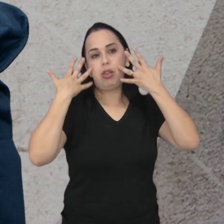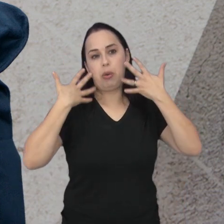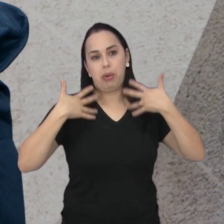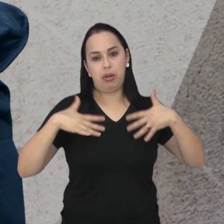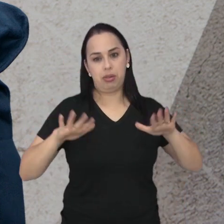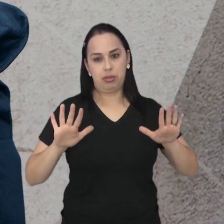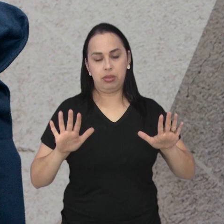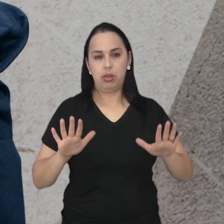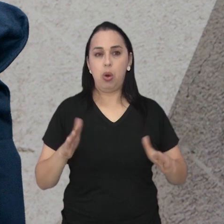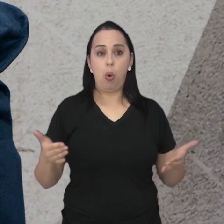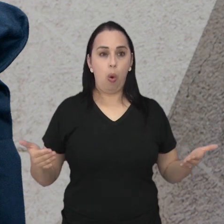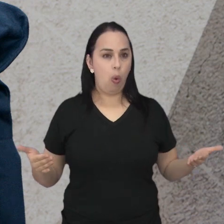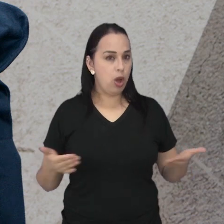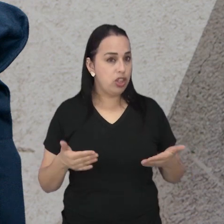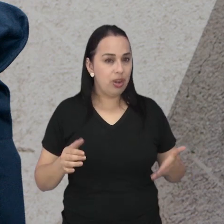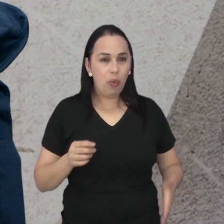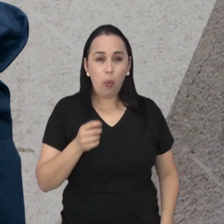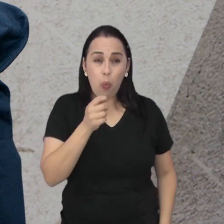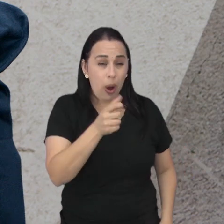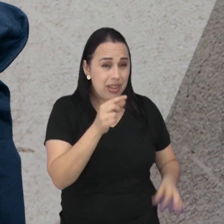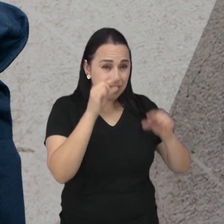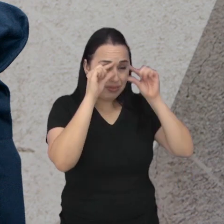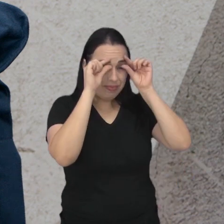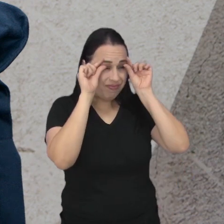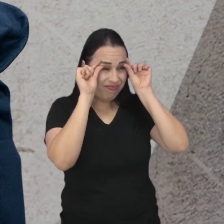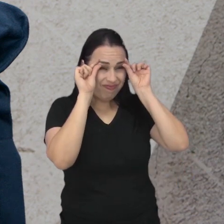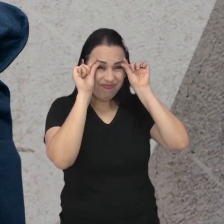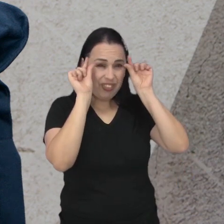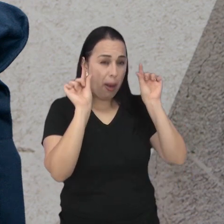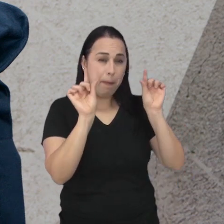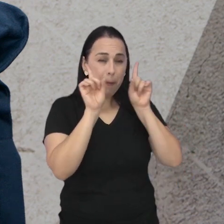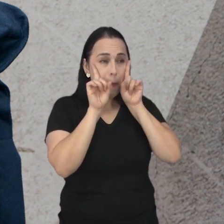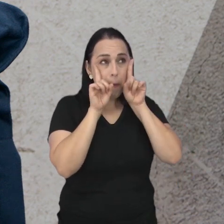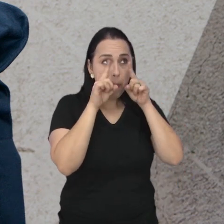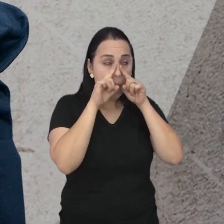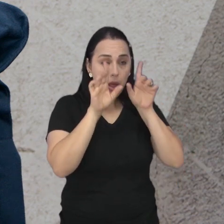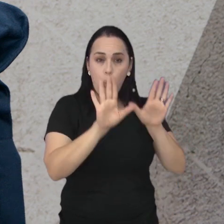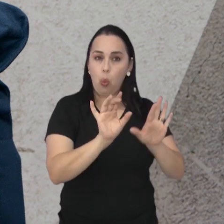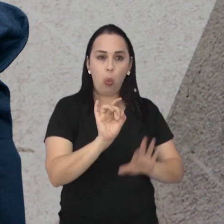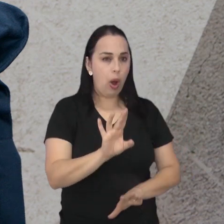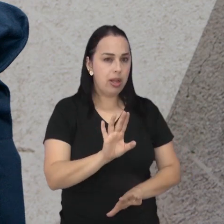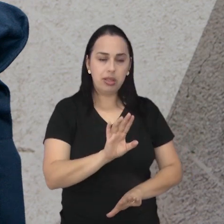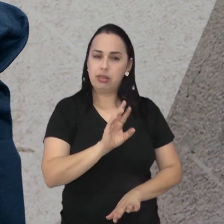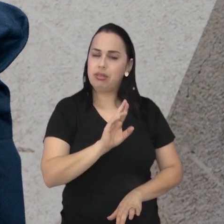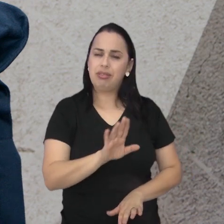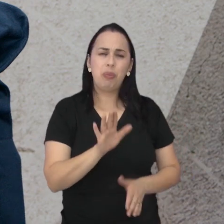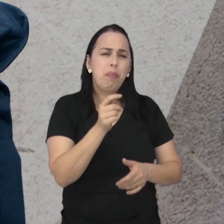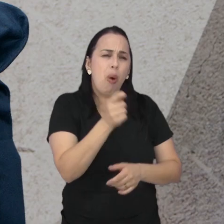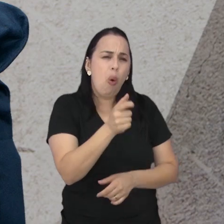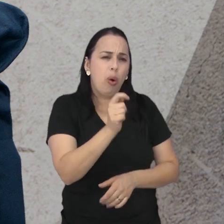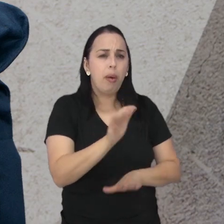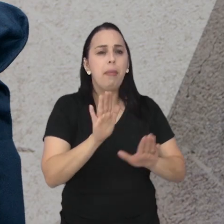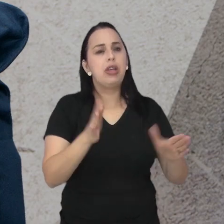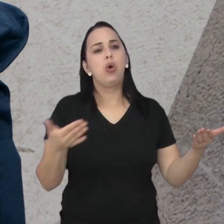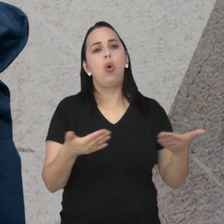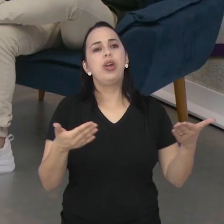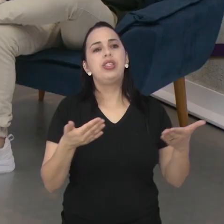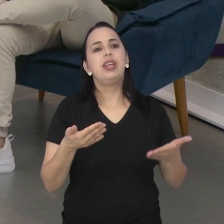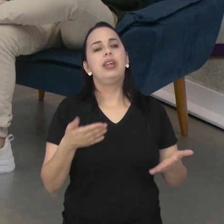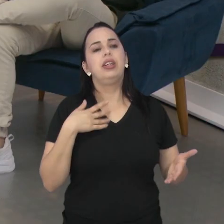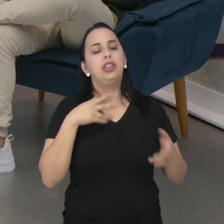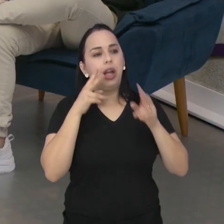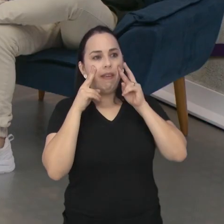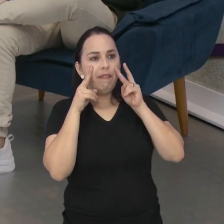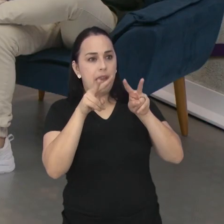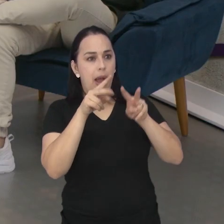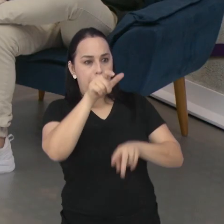hoje em dia, raramente eu meço. A gente olha na pessoa e vê onde é a sobrancelha dela e é ali que eu vou trabalhar. Para